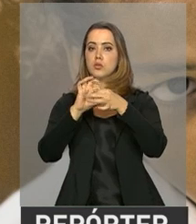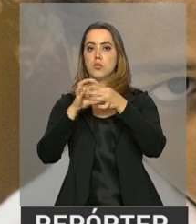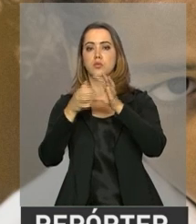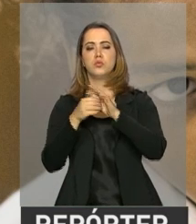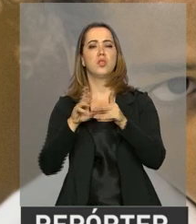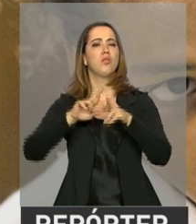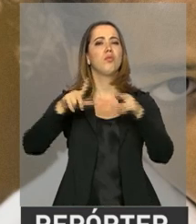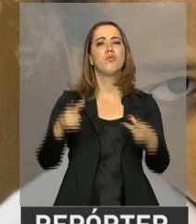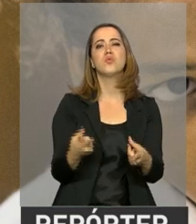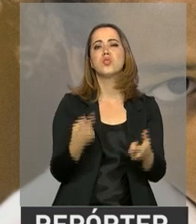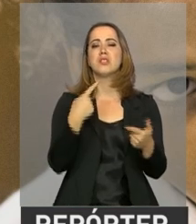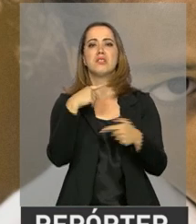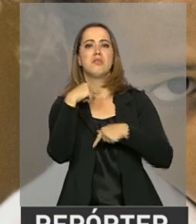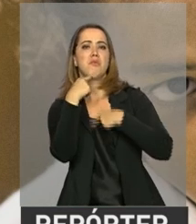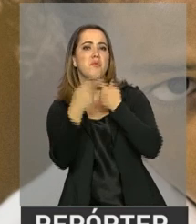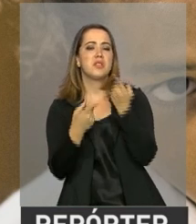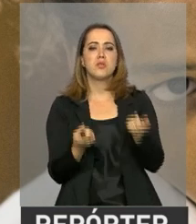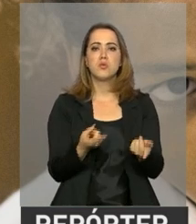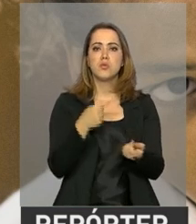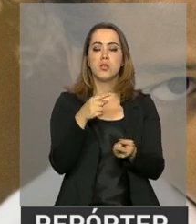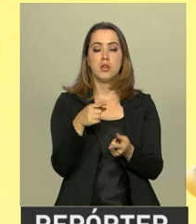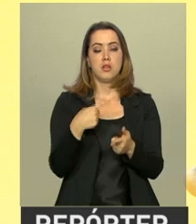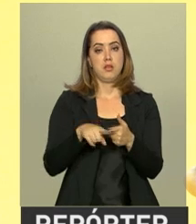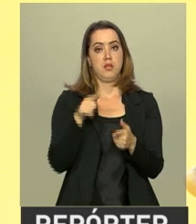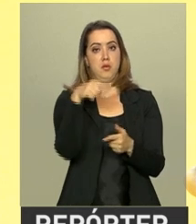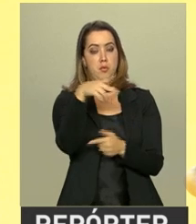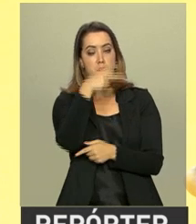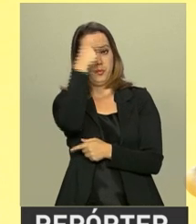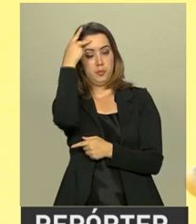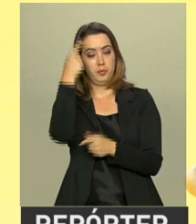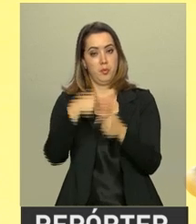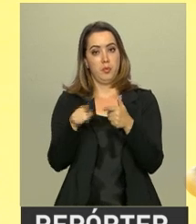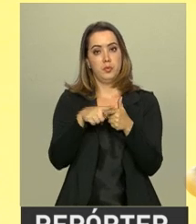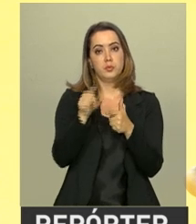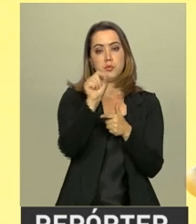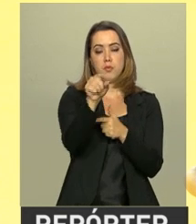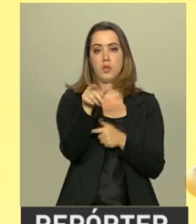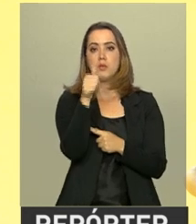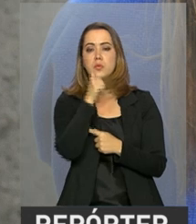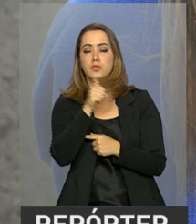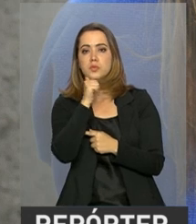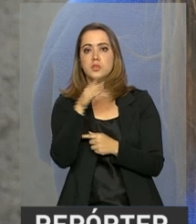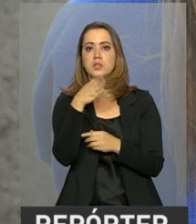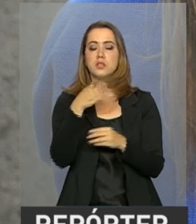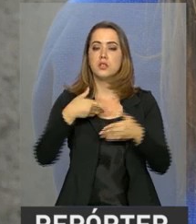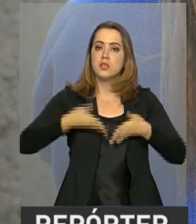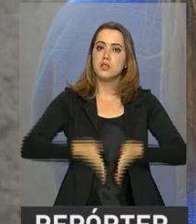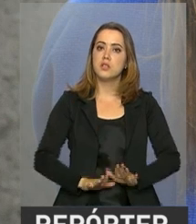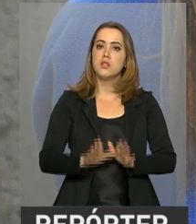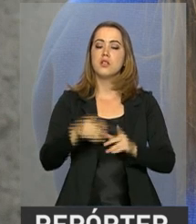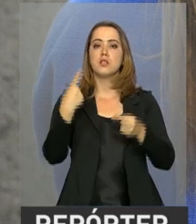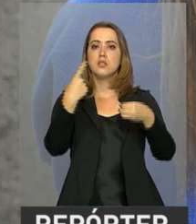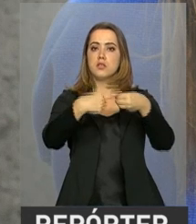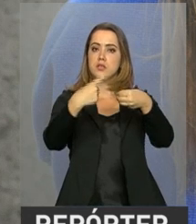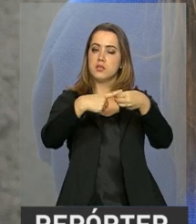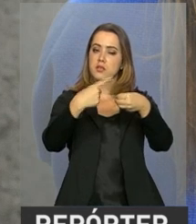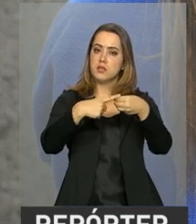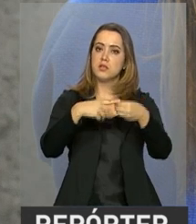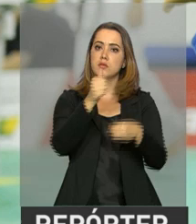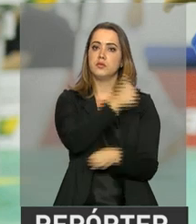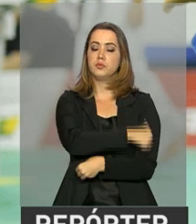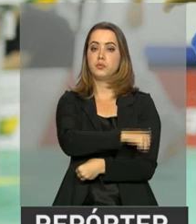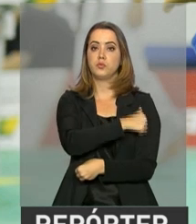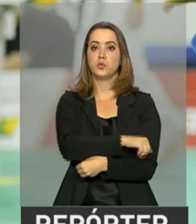pódio. Rafaela Silva nasceu na Cidade de Deus, comunidade do Rio de Janeiro, onde conheceu o esporte que iria mudar a sua